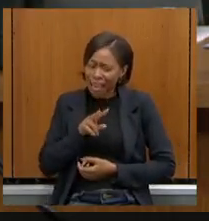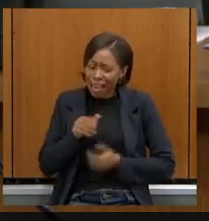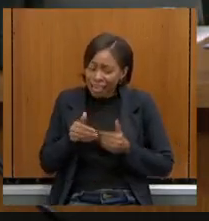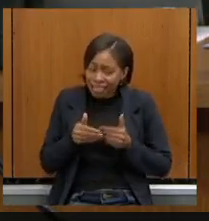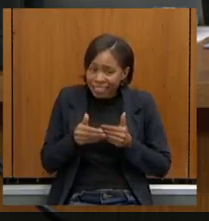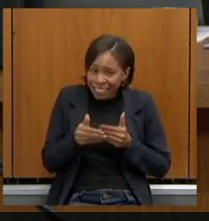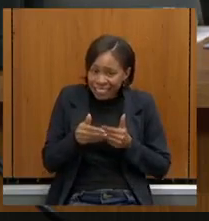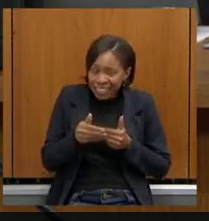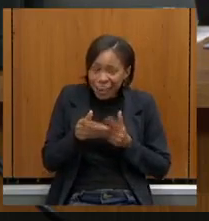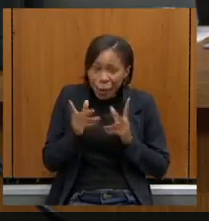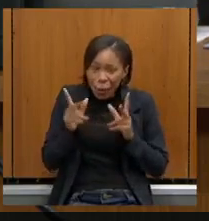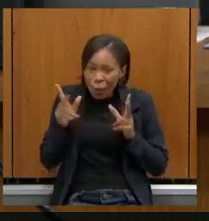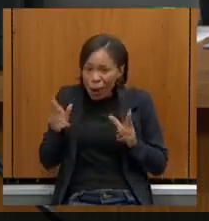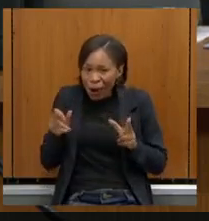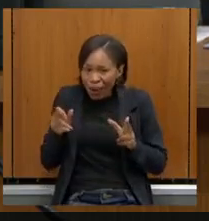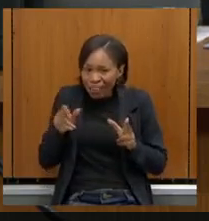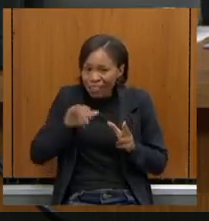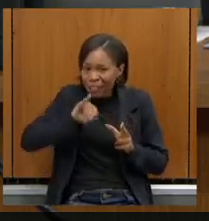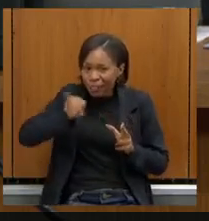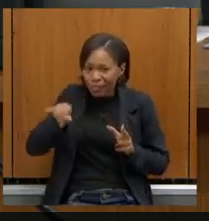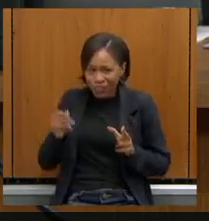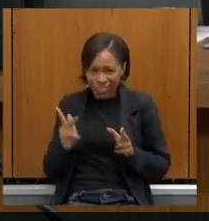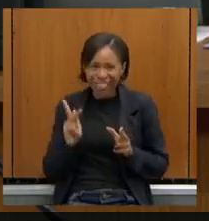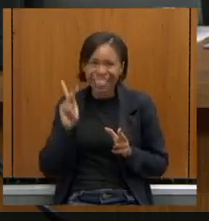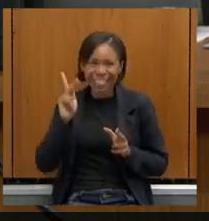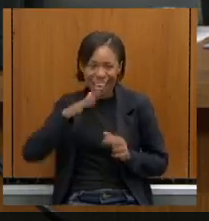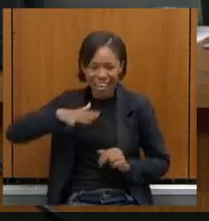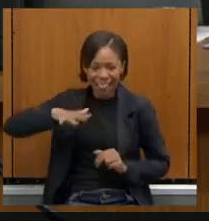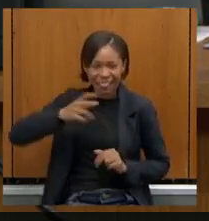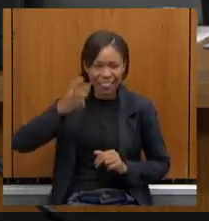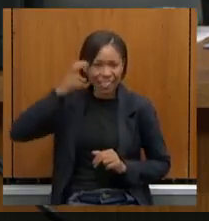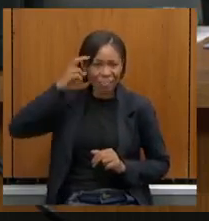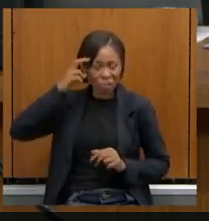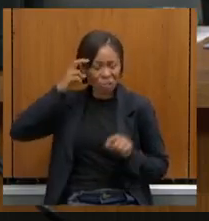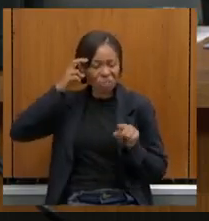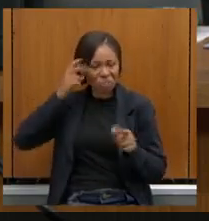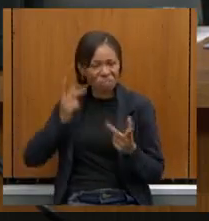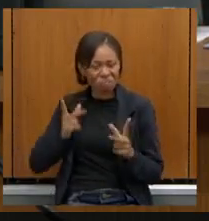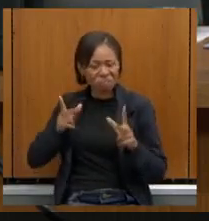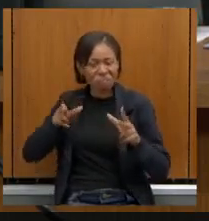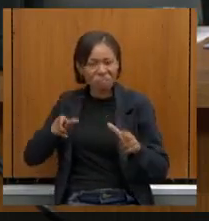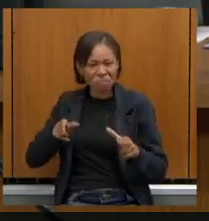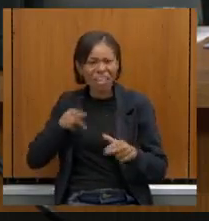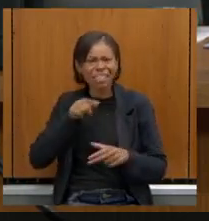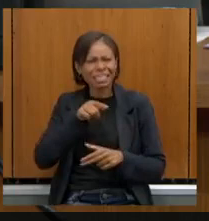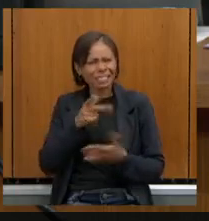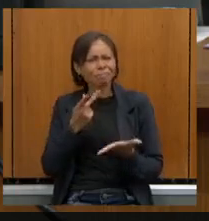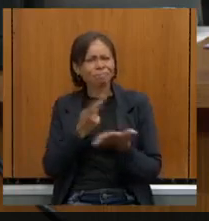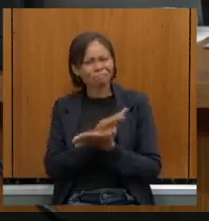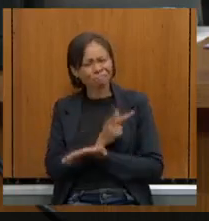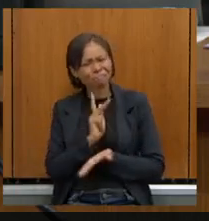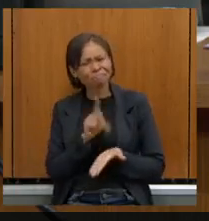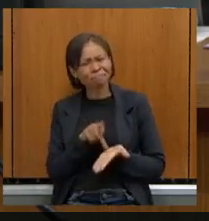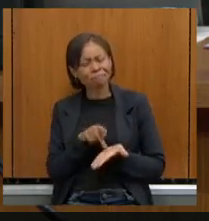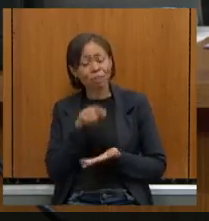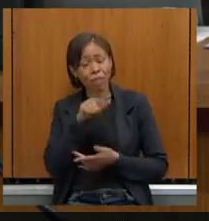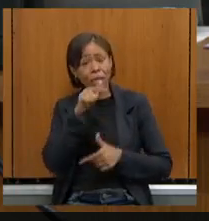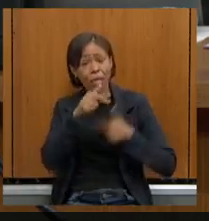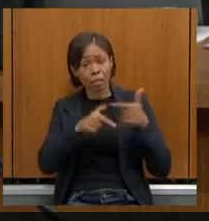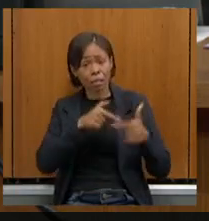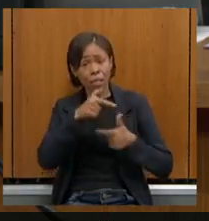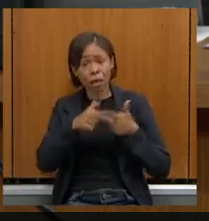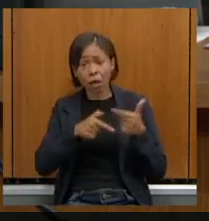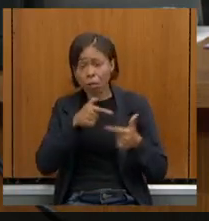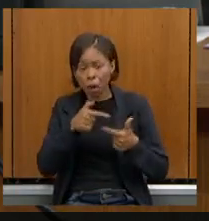Juscelino Kubitschek da cultura e é isso que tem acontecido, você está fazendo um trabalho que realmente demandaria